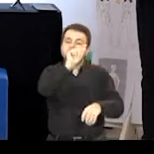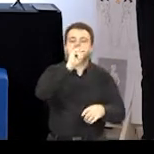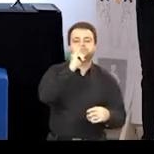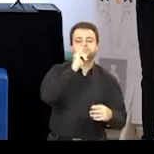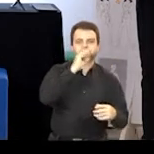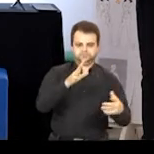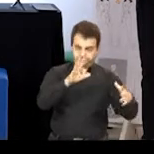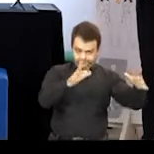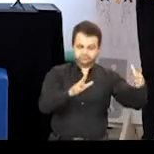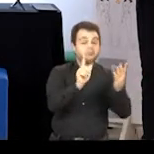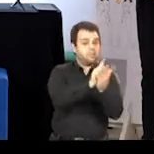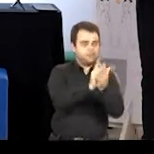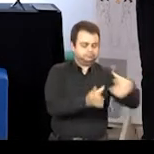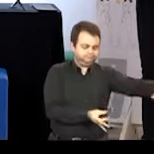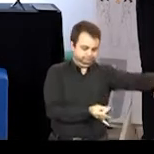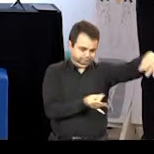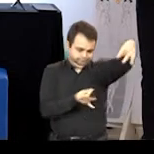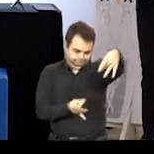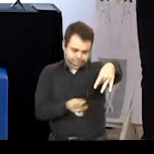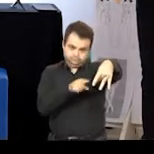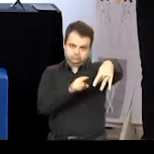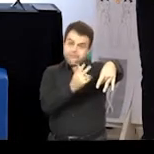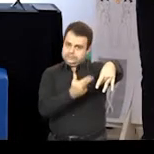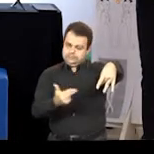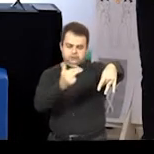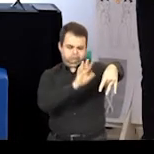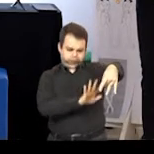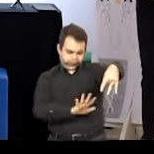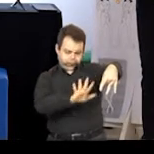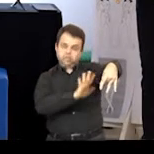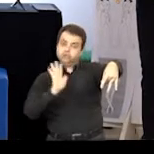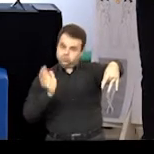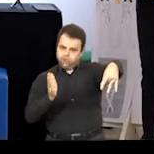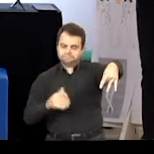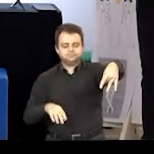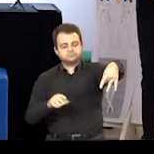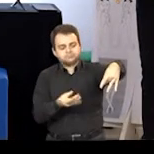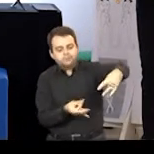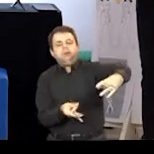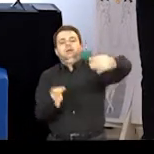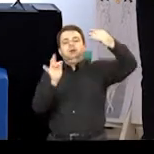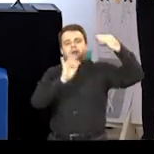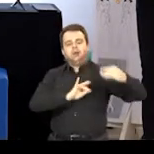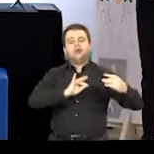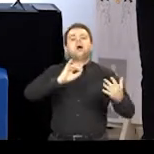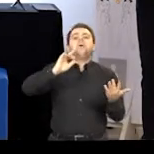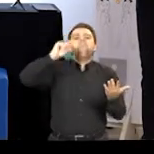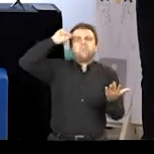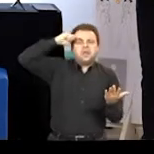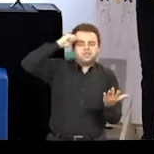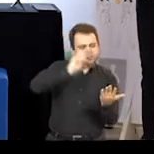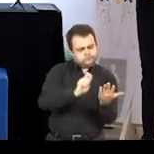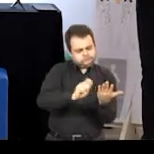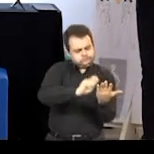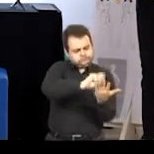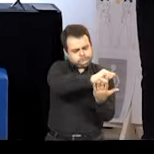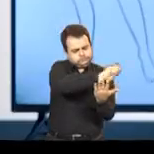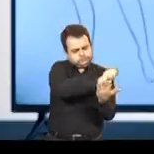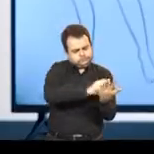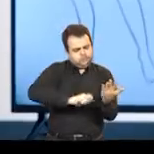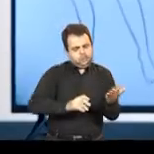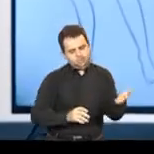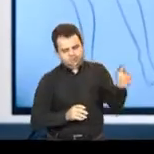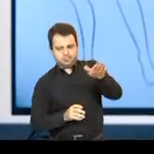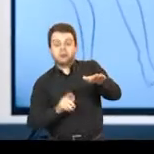Eu pego um xerox de um manequim que eu quero trabalhar, vou grafitar aqui atrás, sobreponho a uma folha